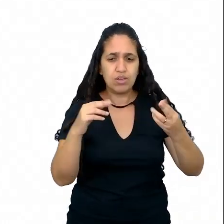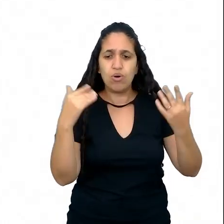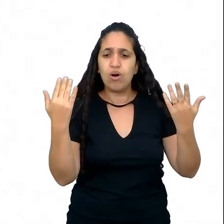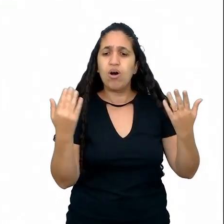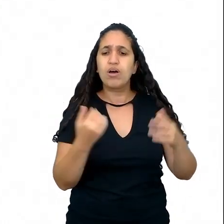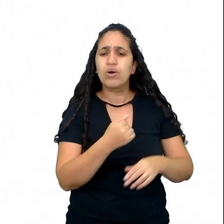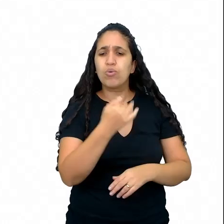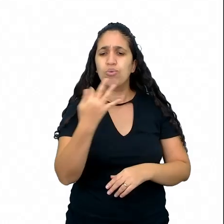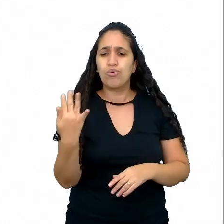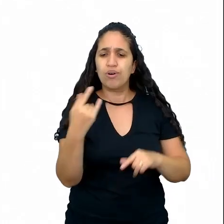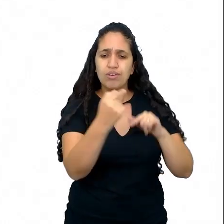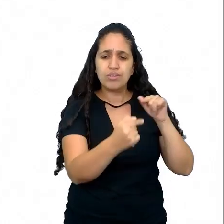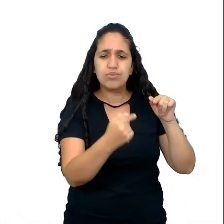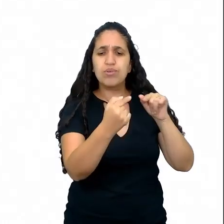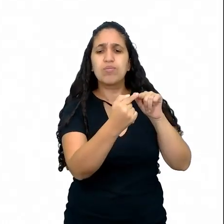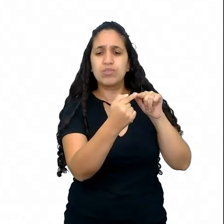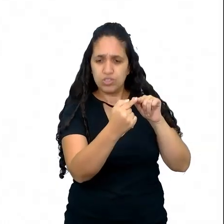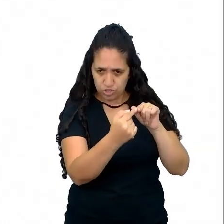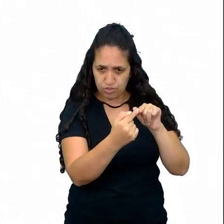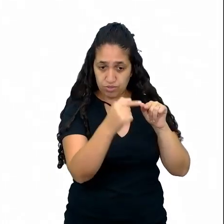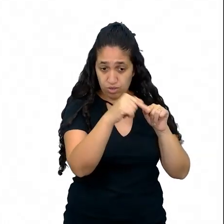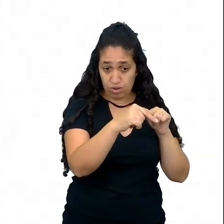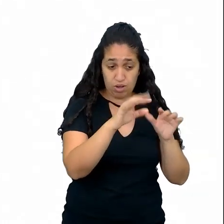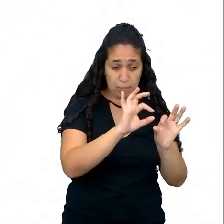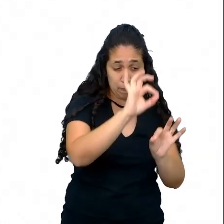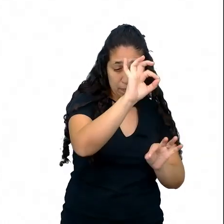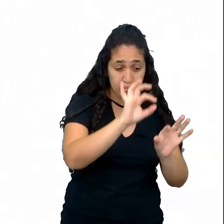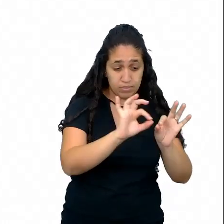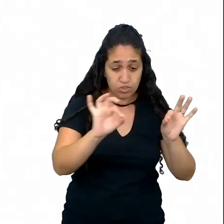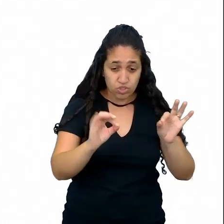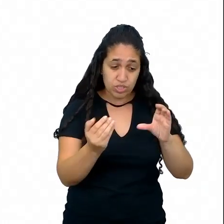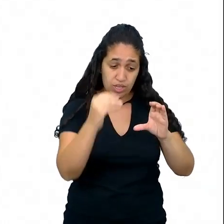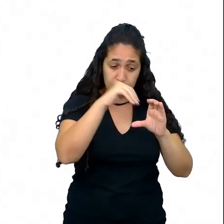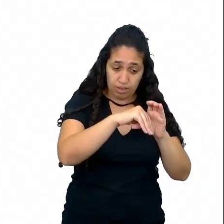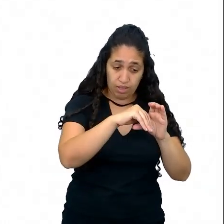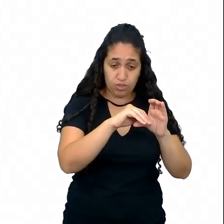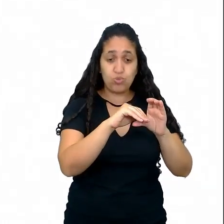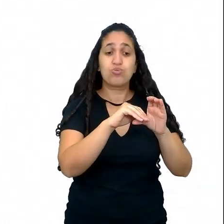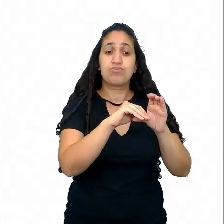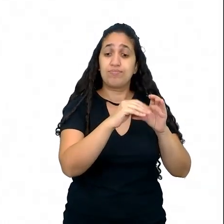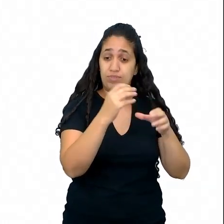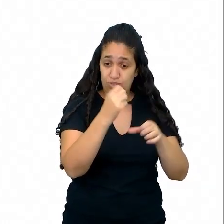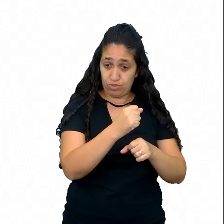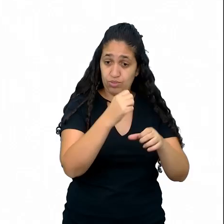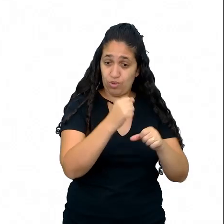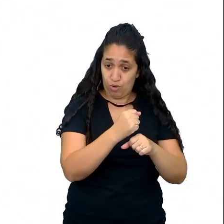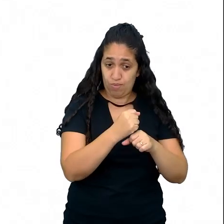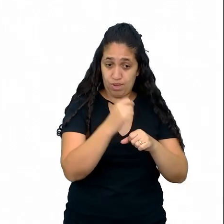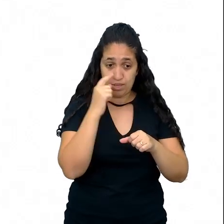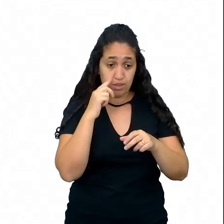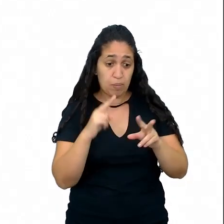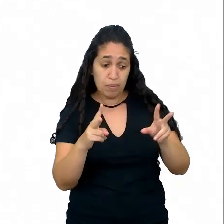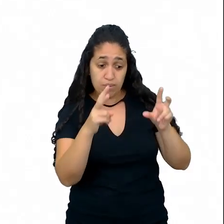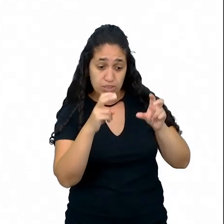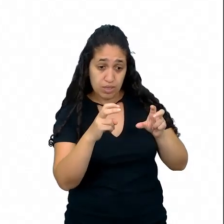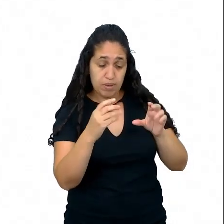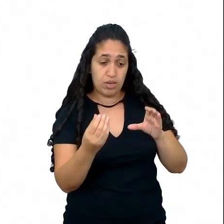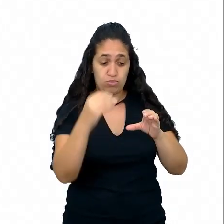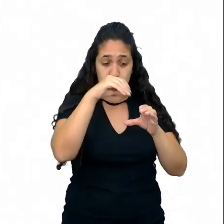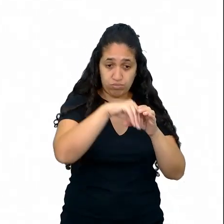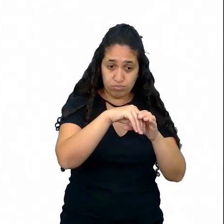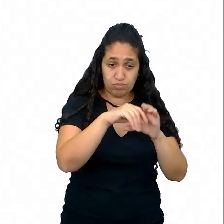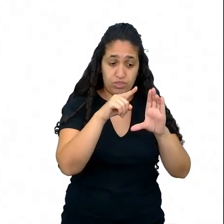objetivos da nossa aula? Determinar a soma das medidas dos ângulos internos de um polígono, tendo em vista que a soma dos ângulos internos